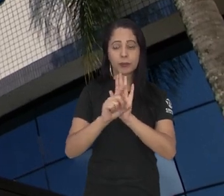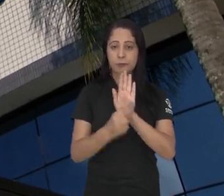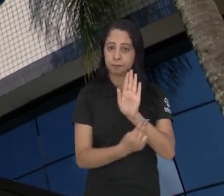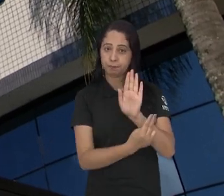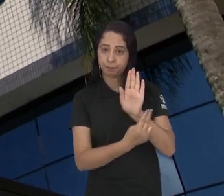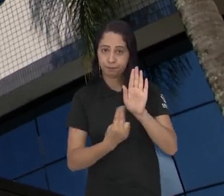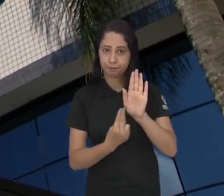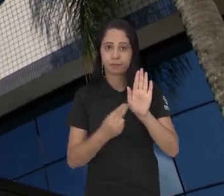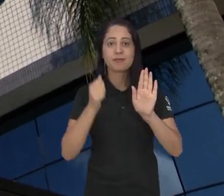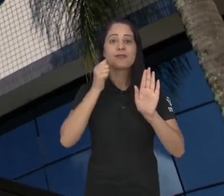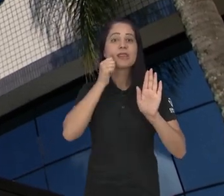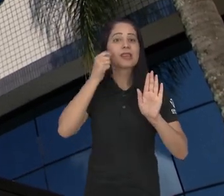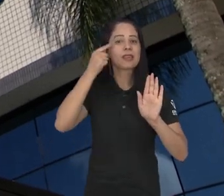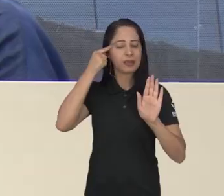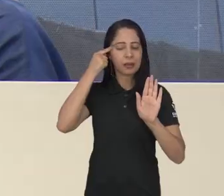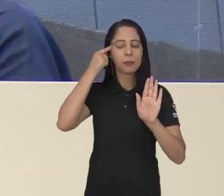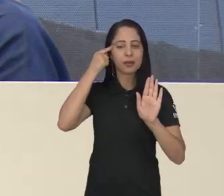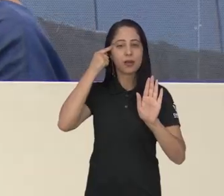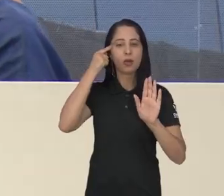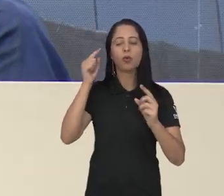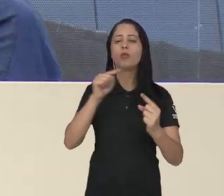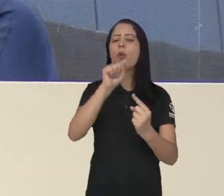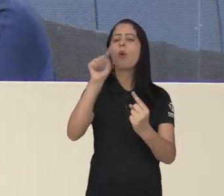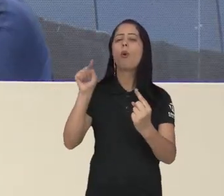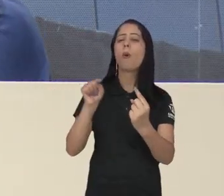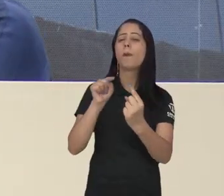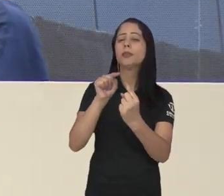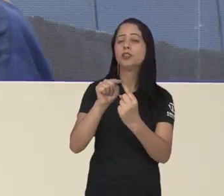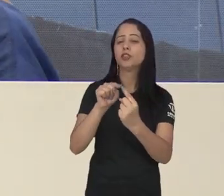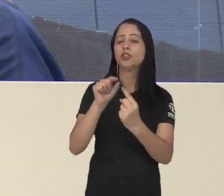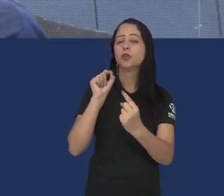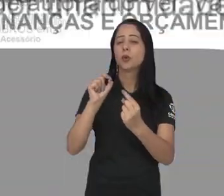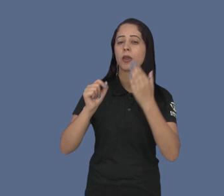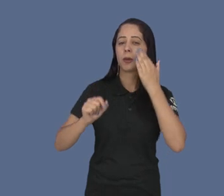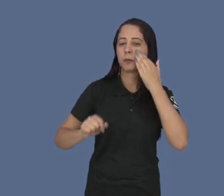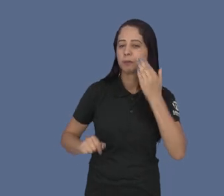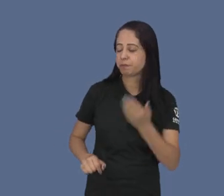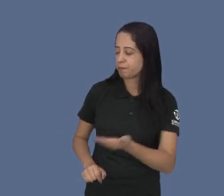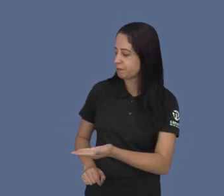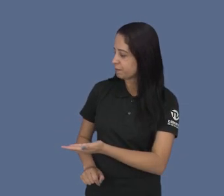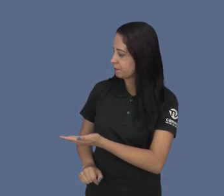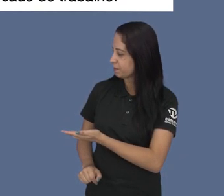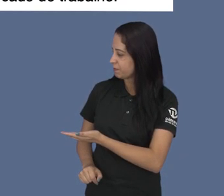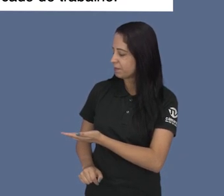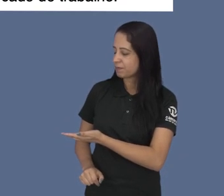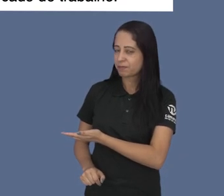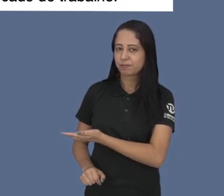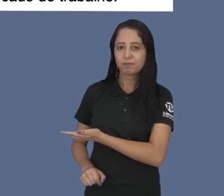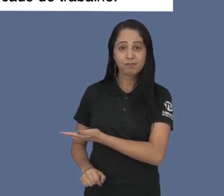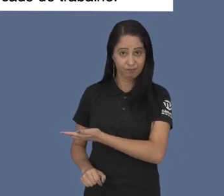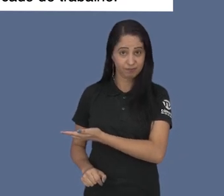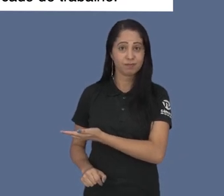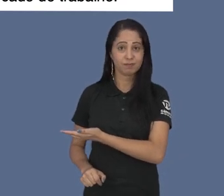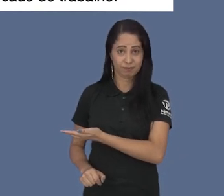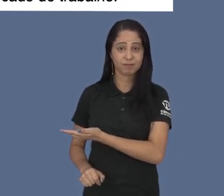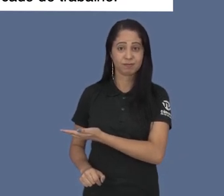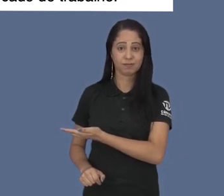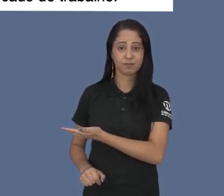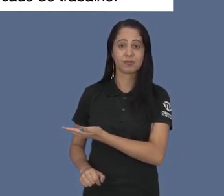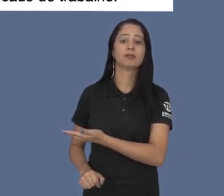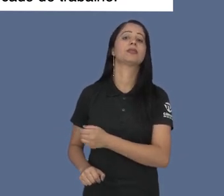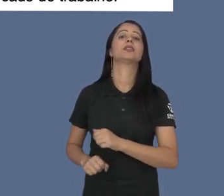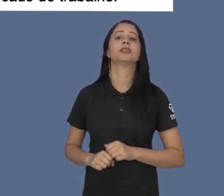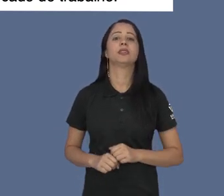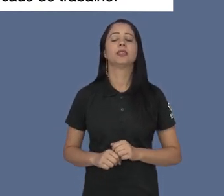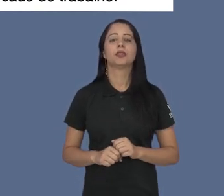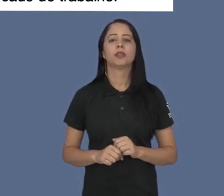Câmara Municipal de São José dos Campos de autoria da vereadora Amélia Naomi prevê a criação do selo de responsabilidade social